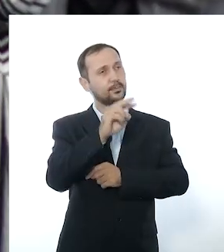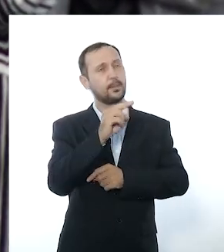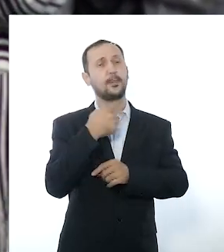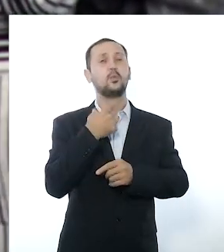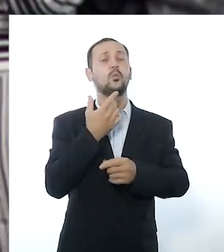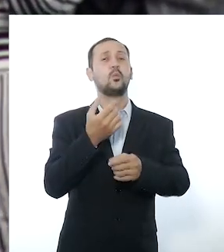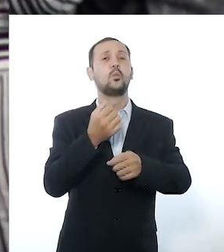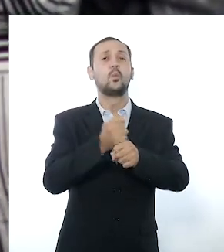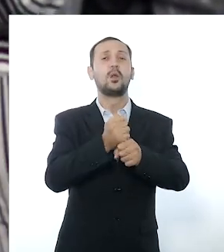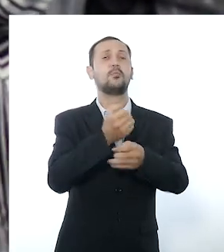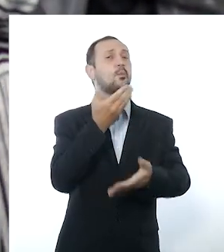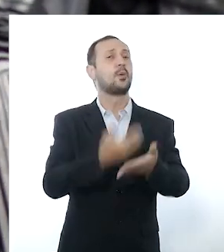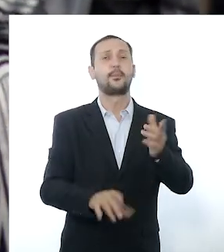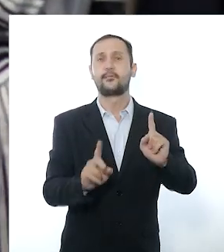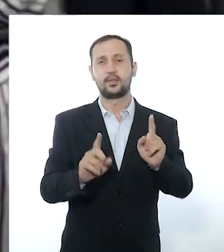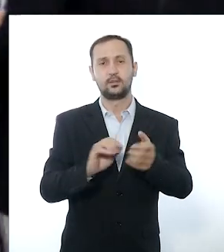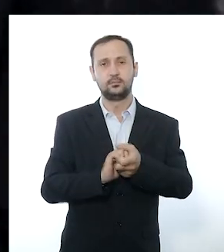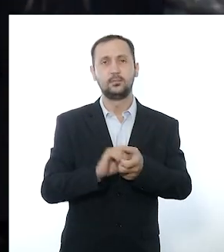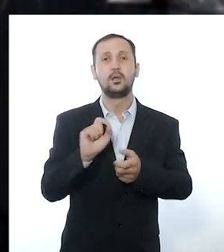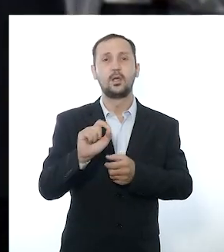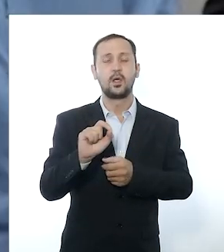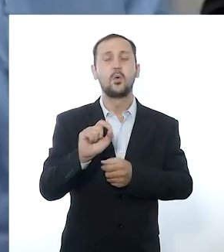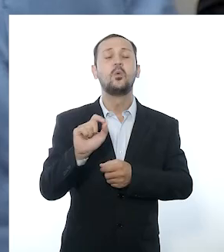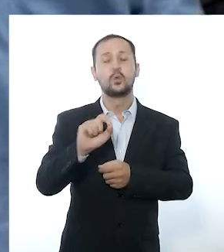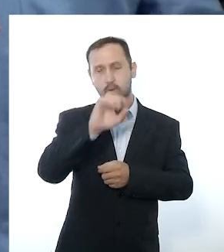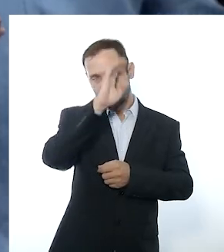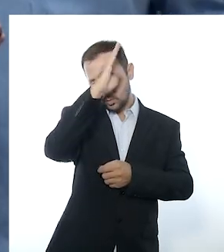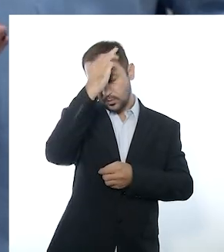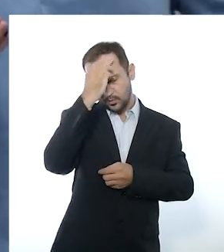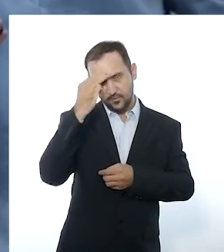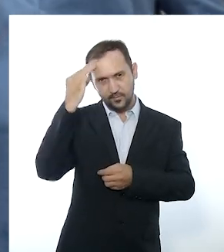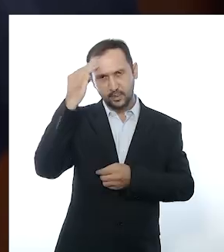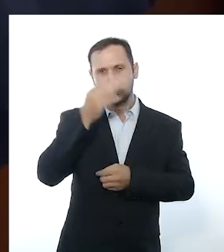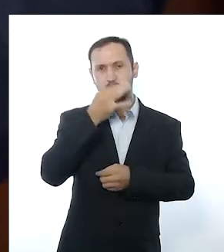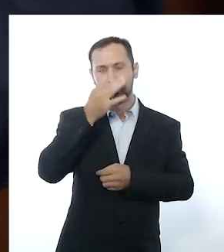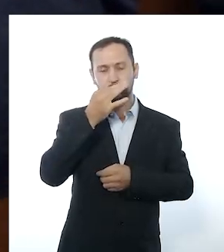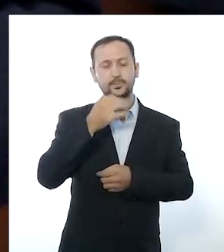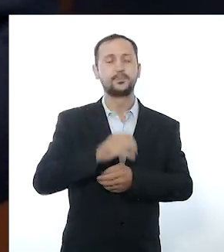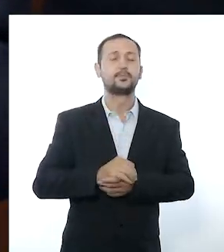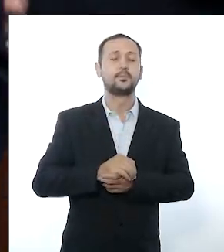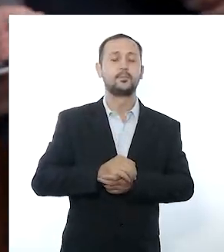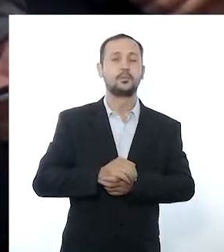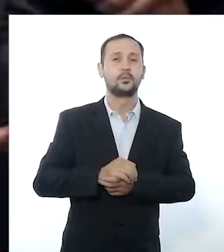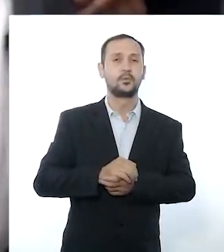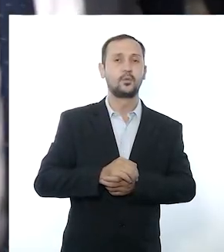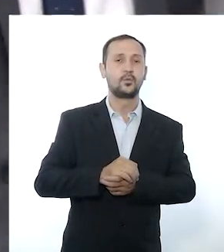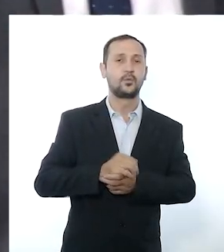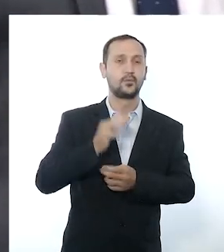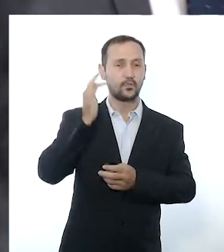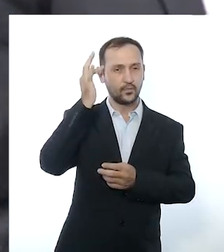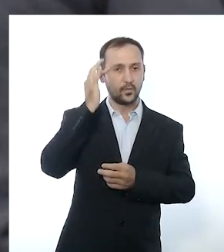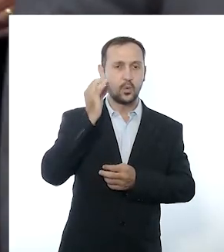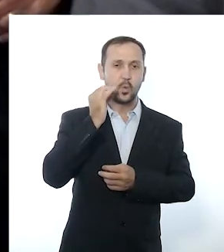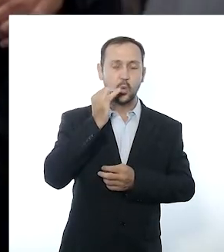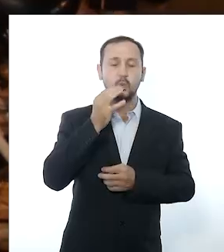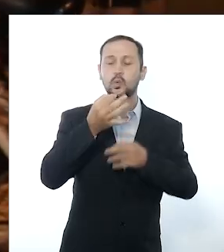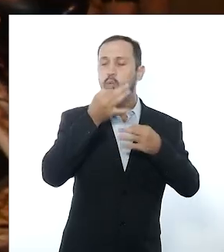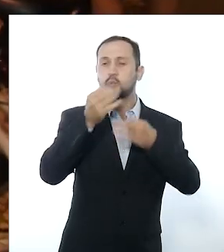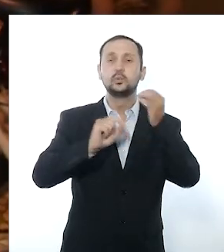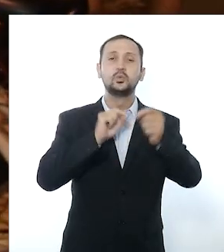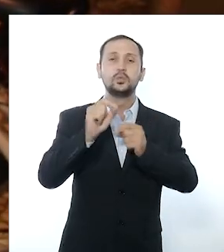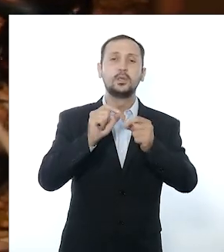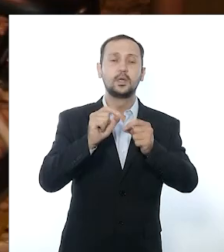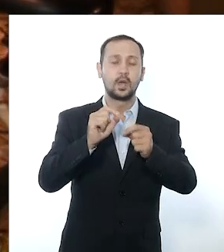prevê projeto de lei do deputado Evander Vendramini, do PP. Felipe Orro, do PSDB, apresentou proposta para estender programa de saúde mental